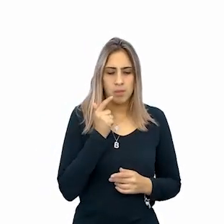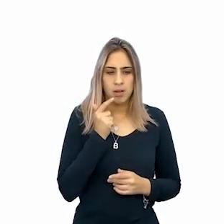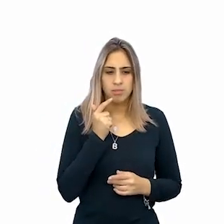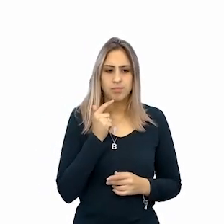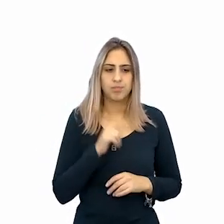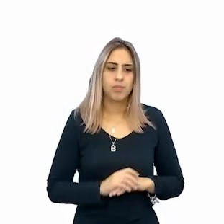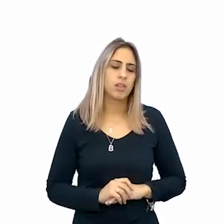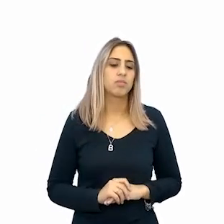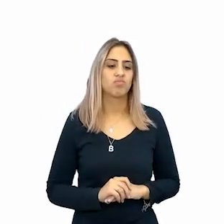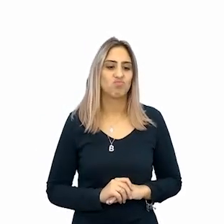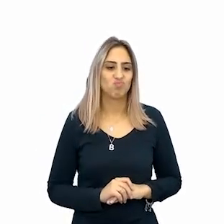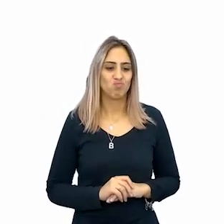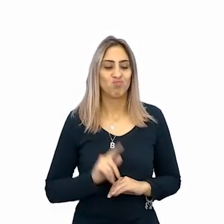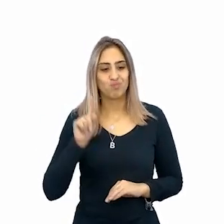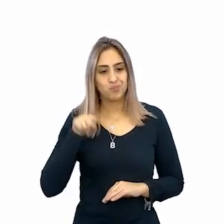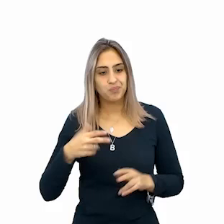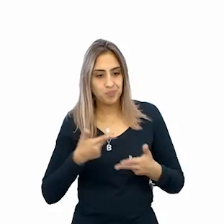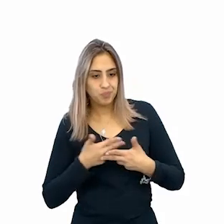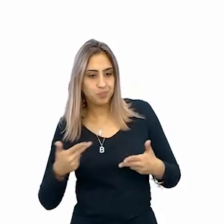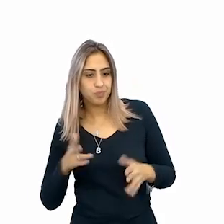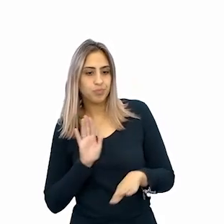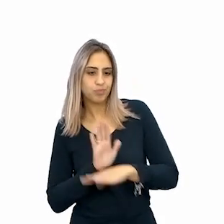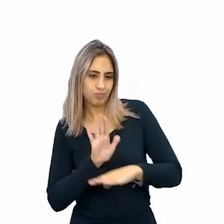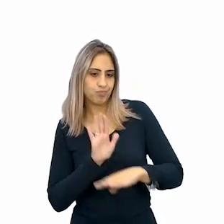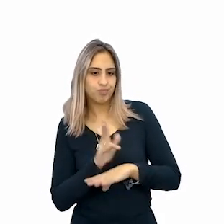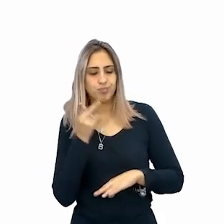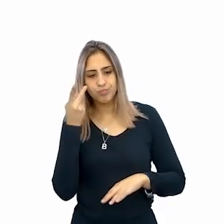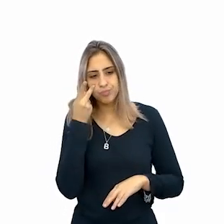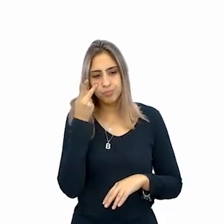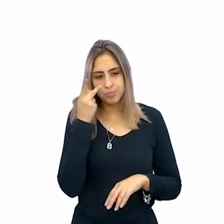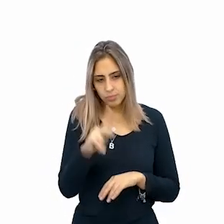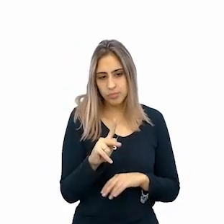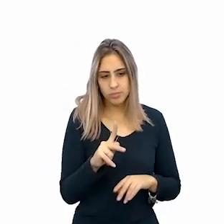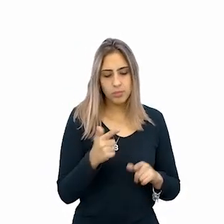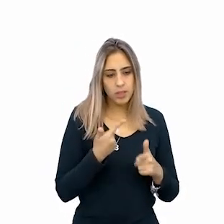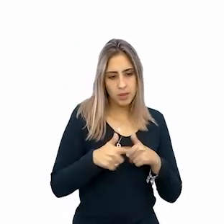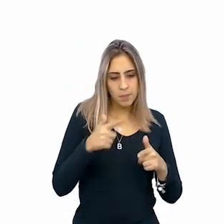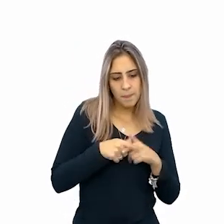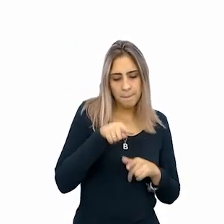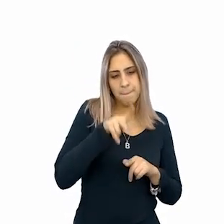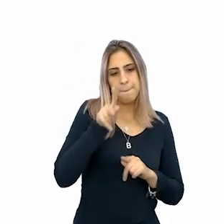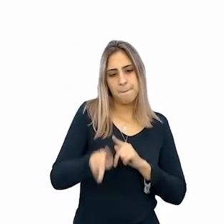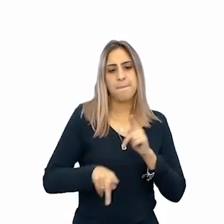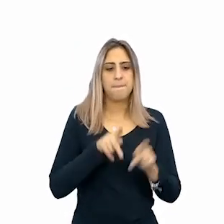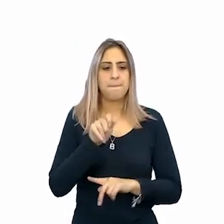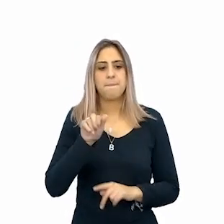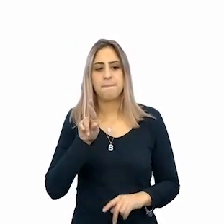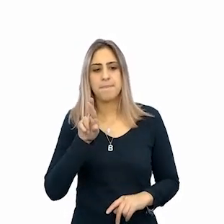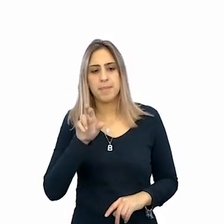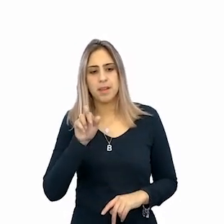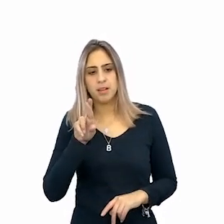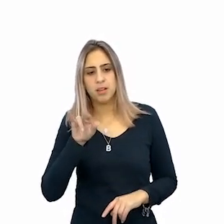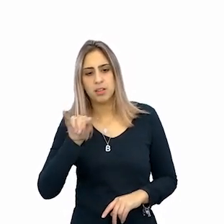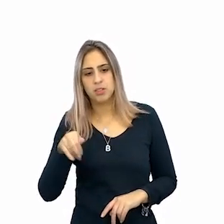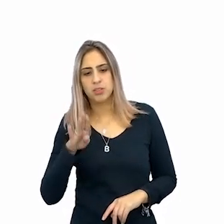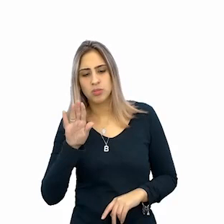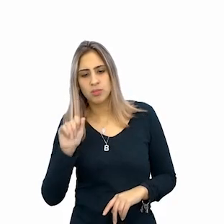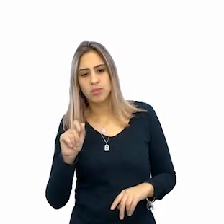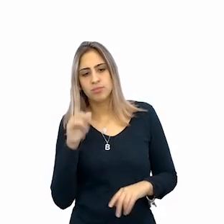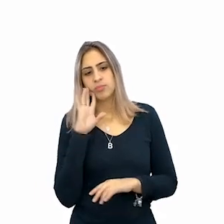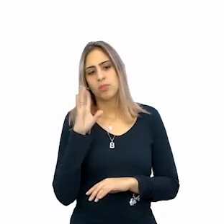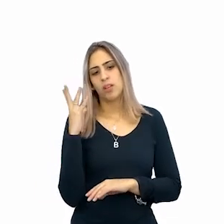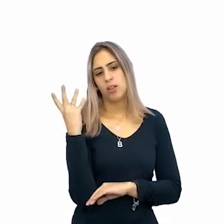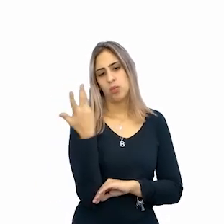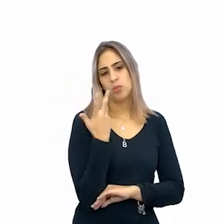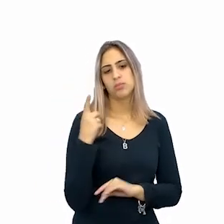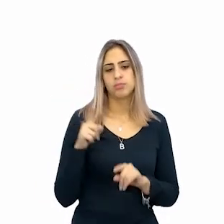de animais, são fatores que contribuem para o declínio das populações de ararajuba na natureza, que se